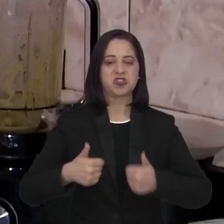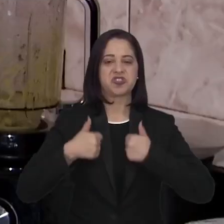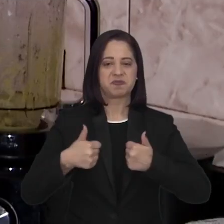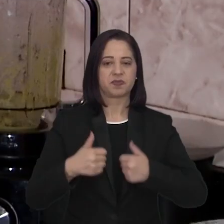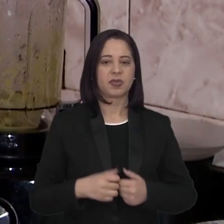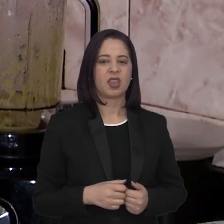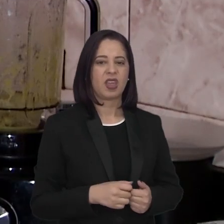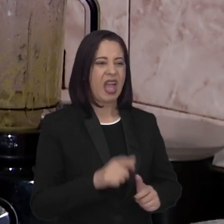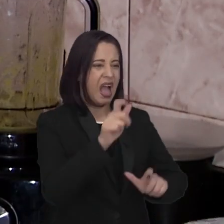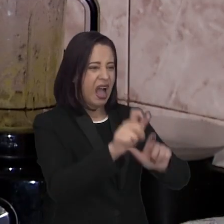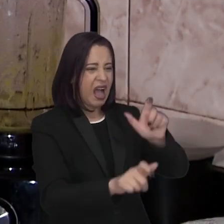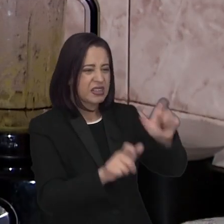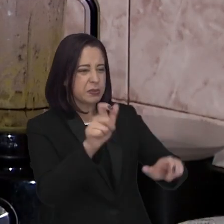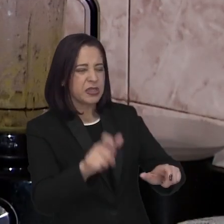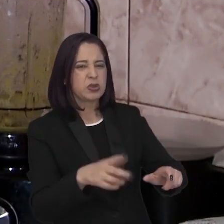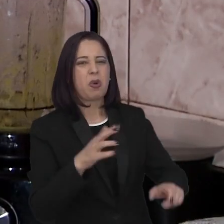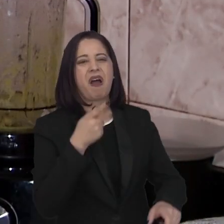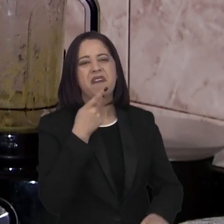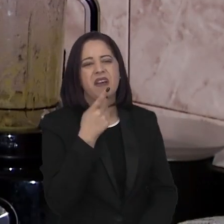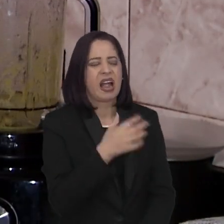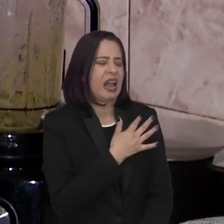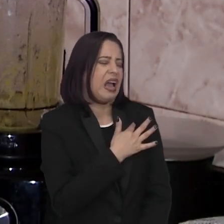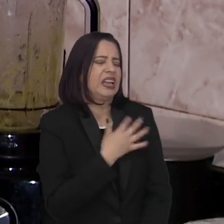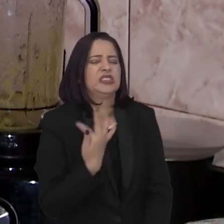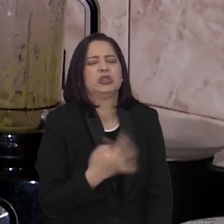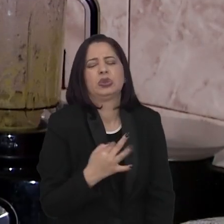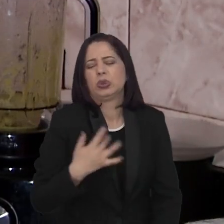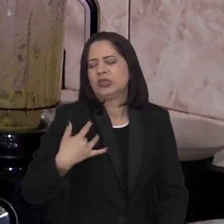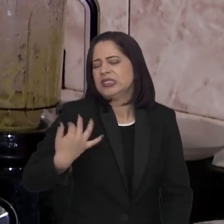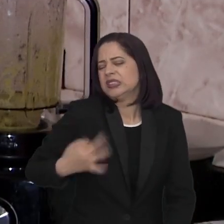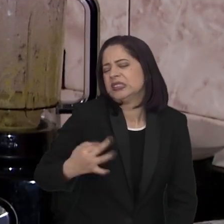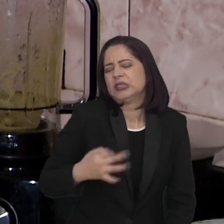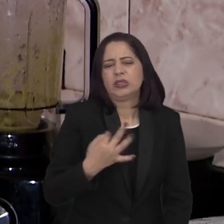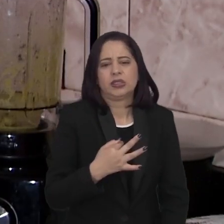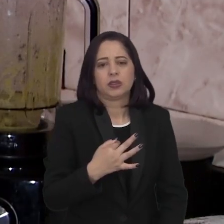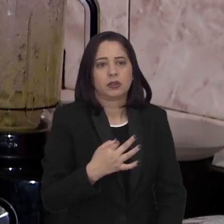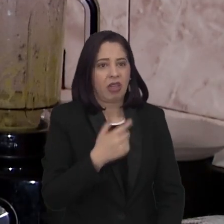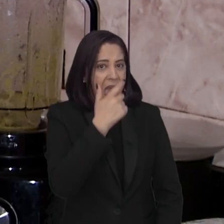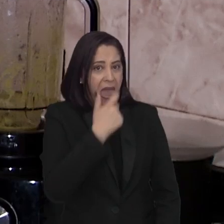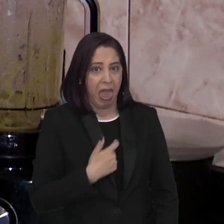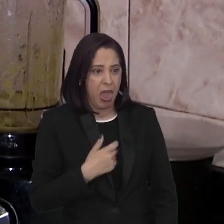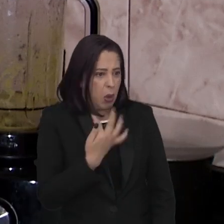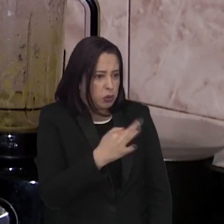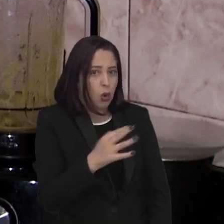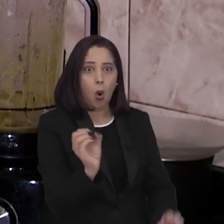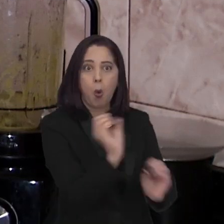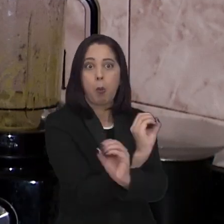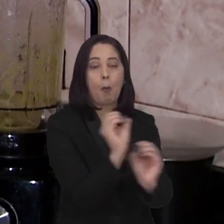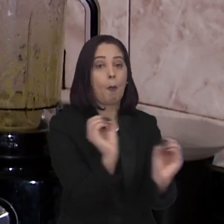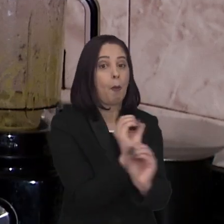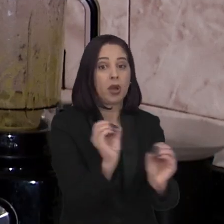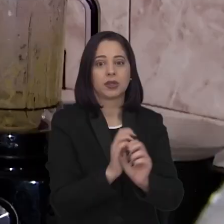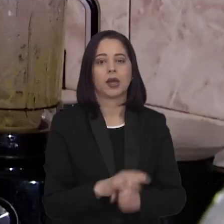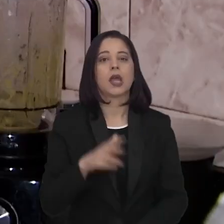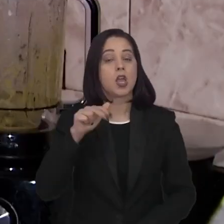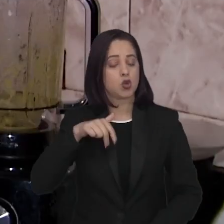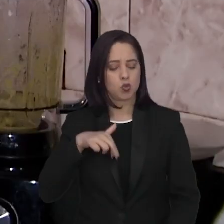saúde. Tem pessoas que só falam, tô com dor aqui, dor ali, dor... Eu não sei o que é